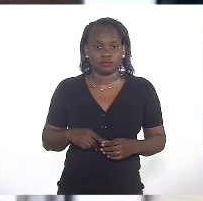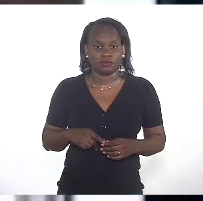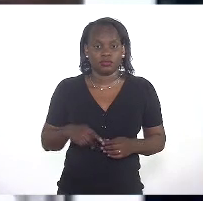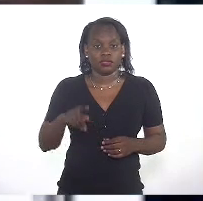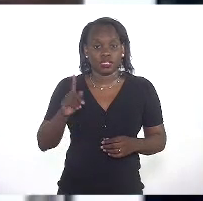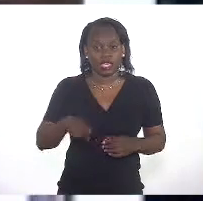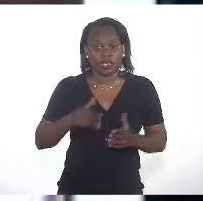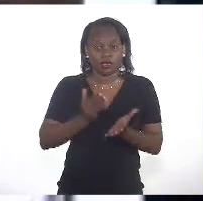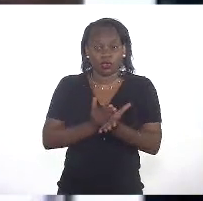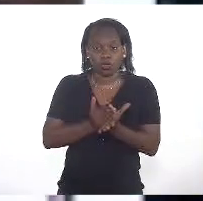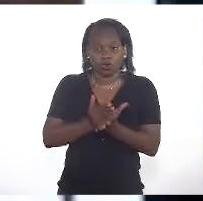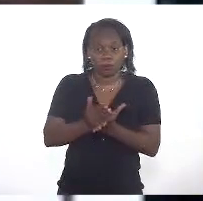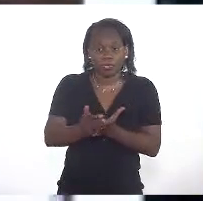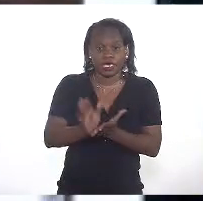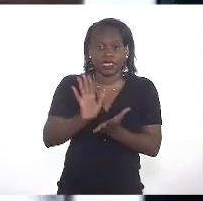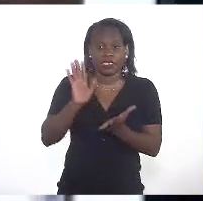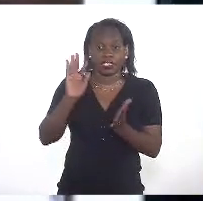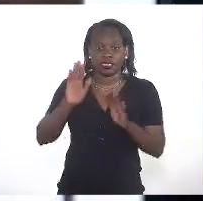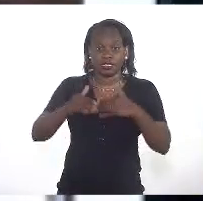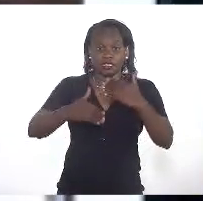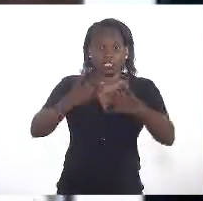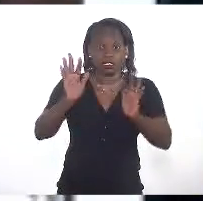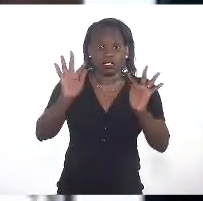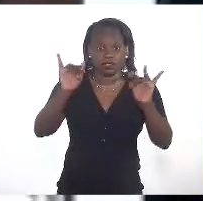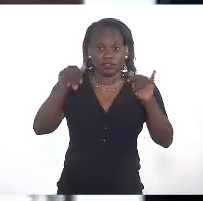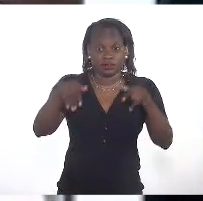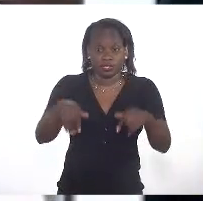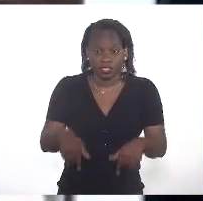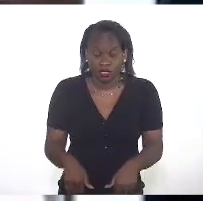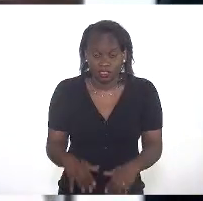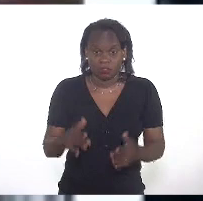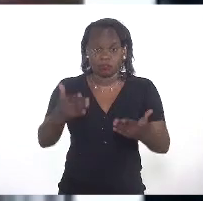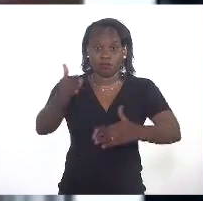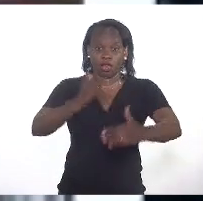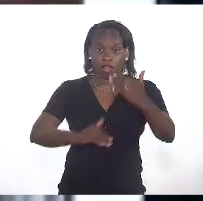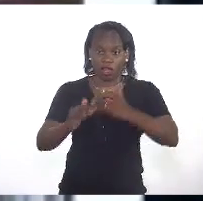é o início do fim de um processo civilizatório.